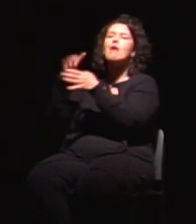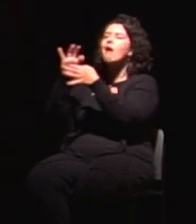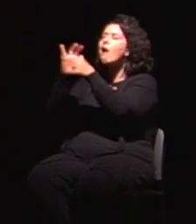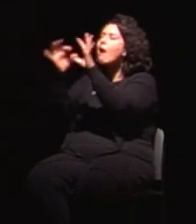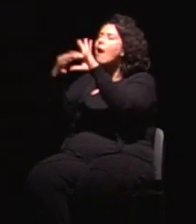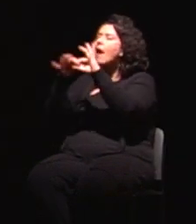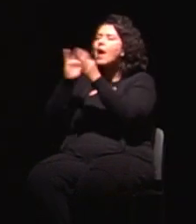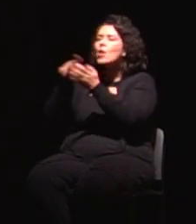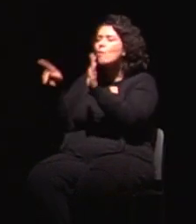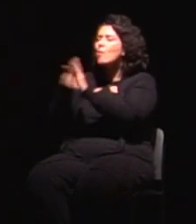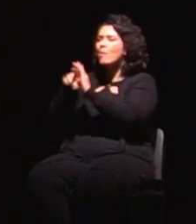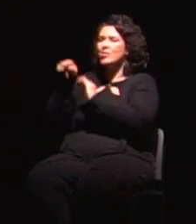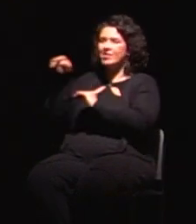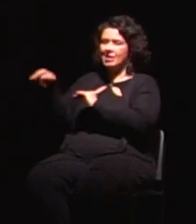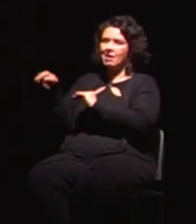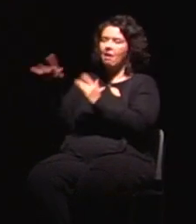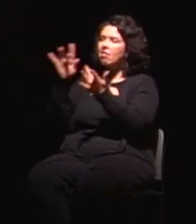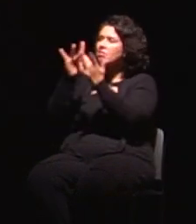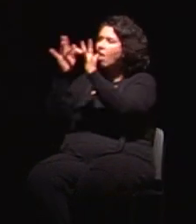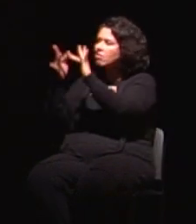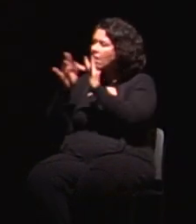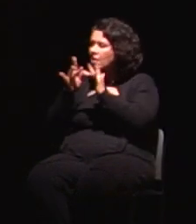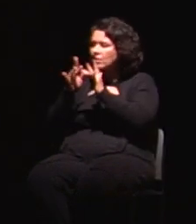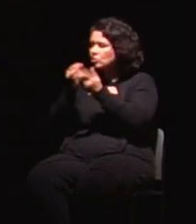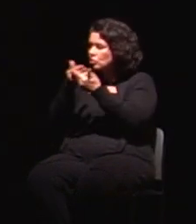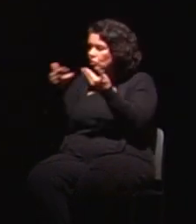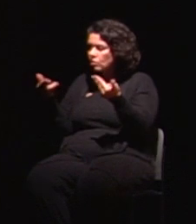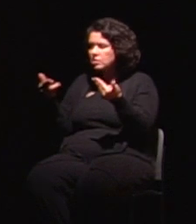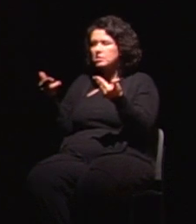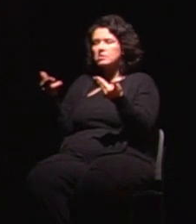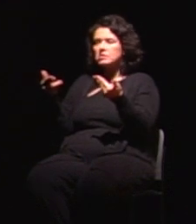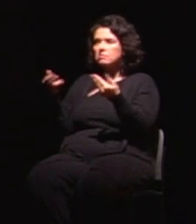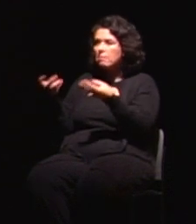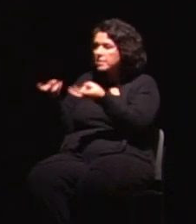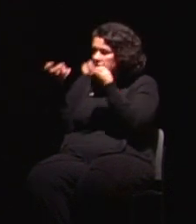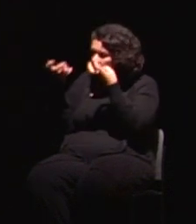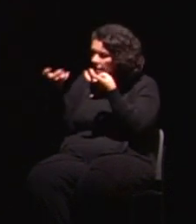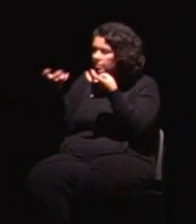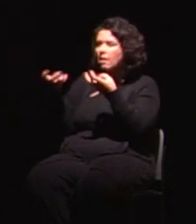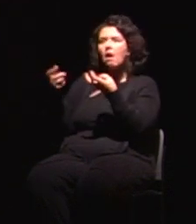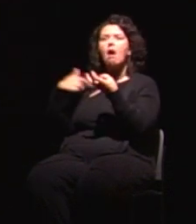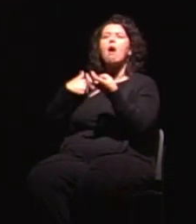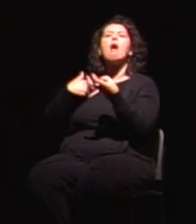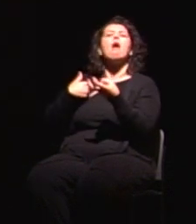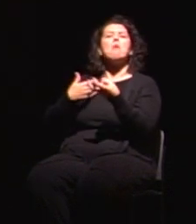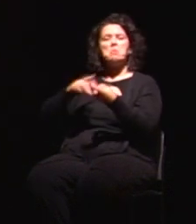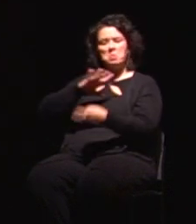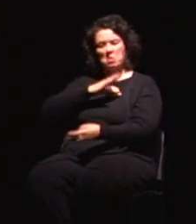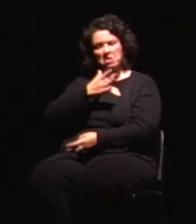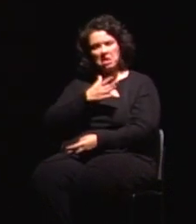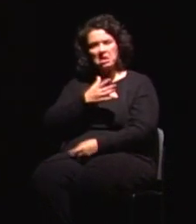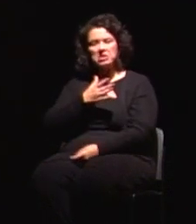São muitos, e nos dá coragem de falar, não, cada um de nós, se a gente